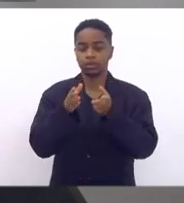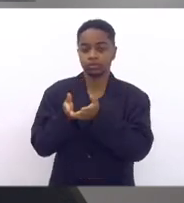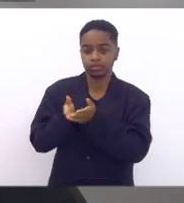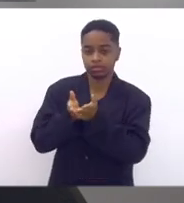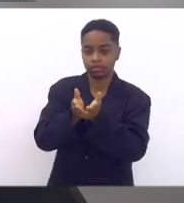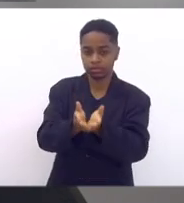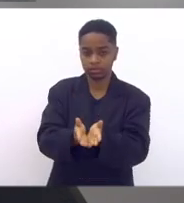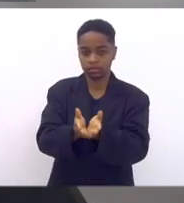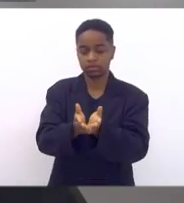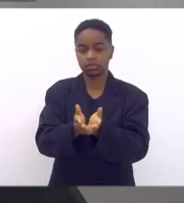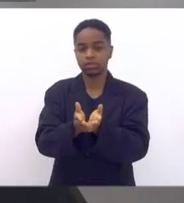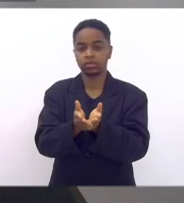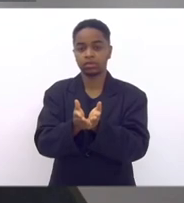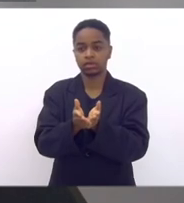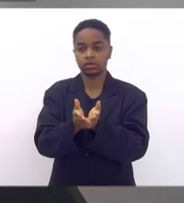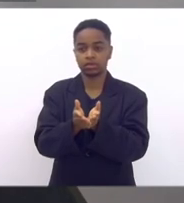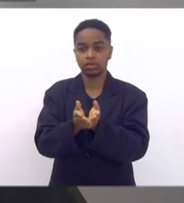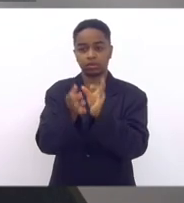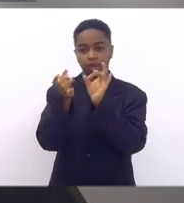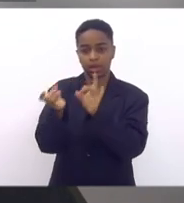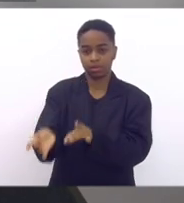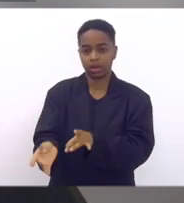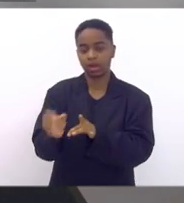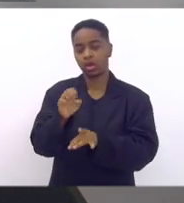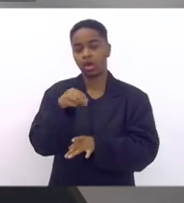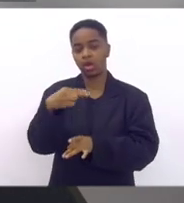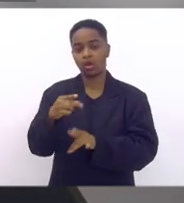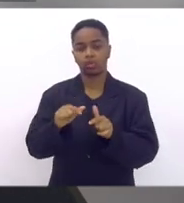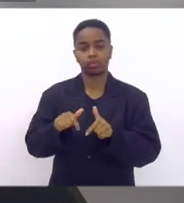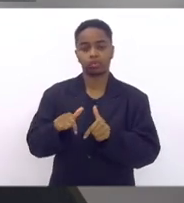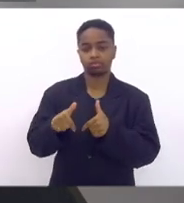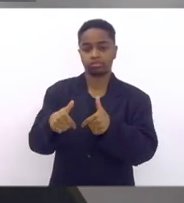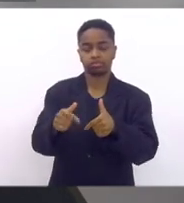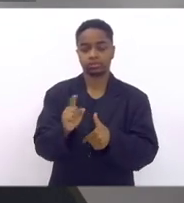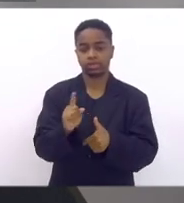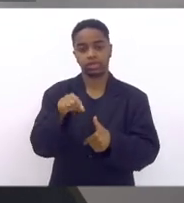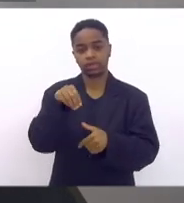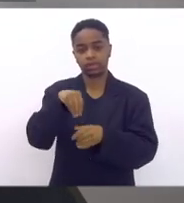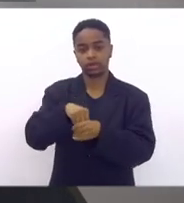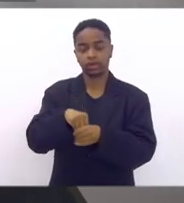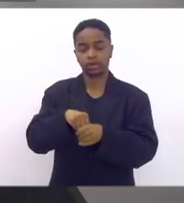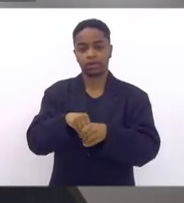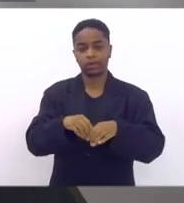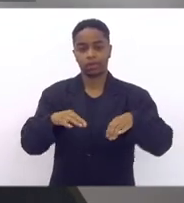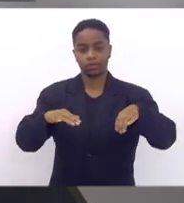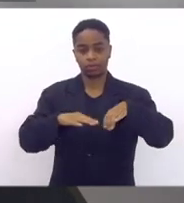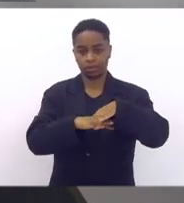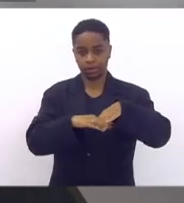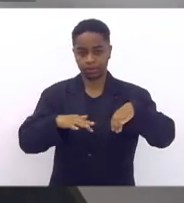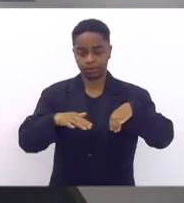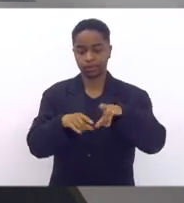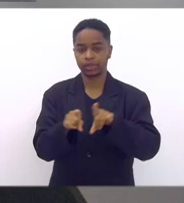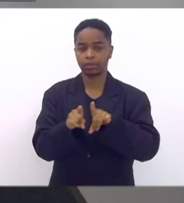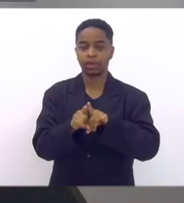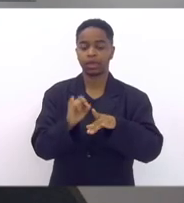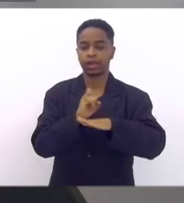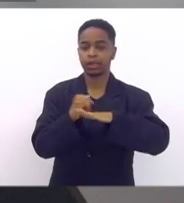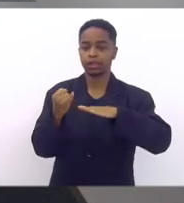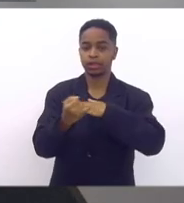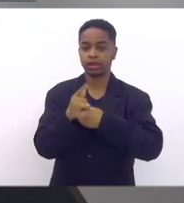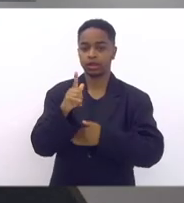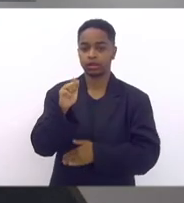encontram atracadas fundeadas abandonadas ou fora de operação na Bahia de Guanabara Bahia de Bahia de Ilha Grande e Bahia de